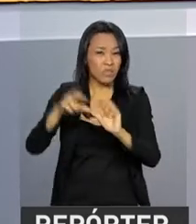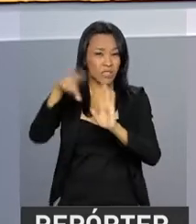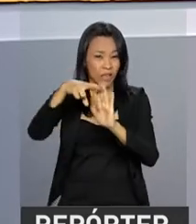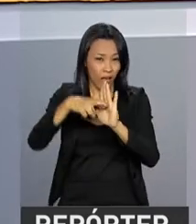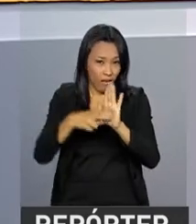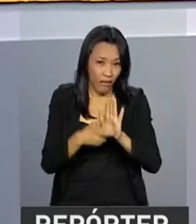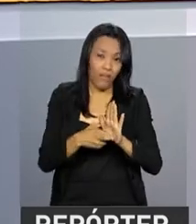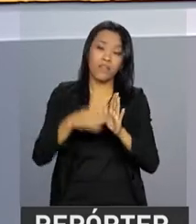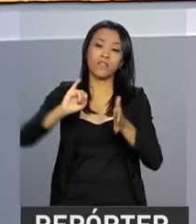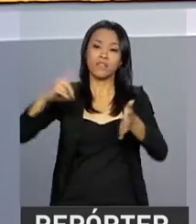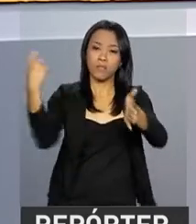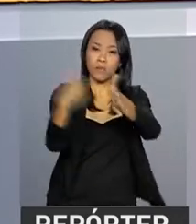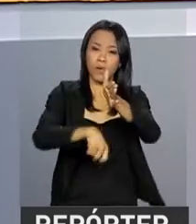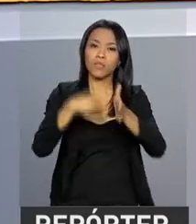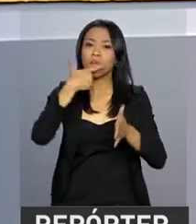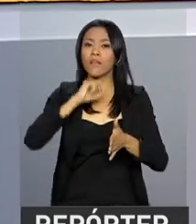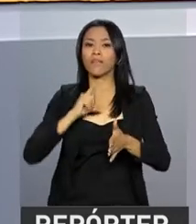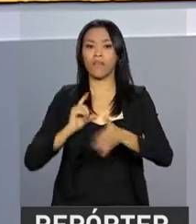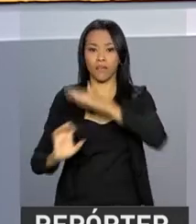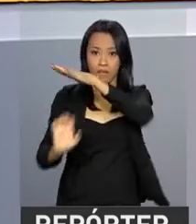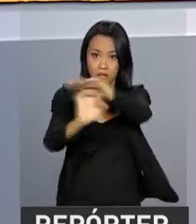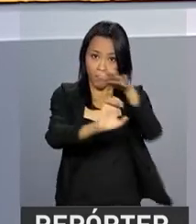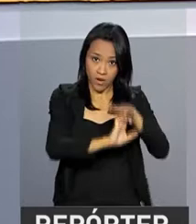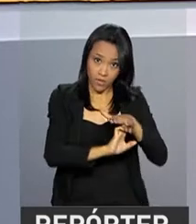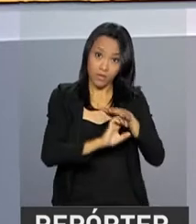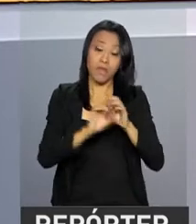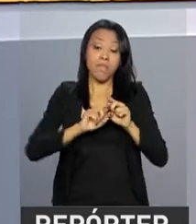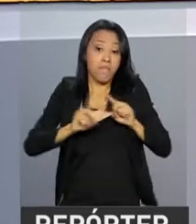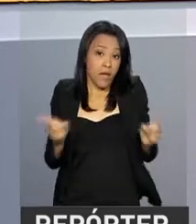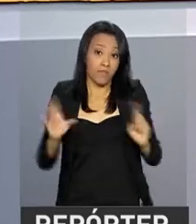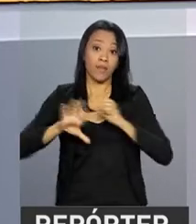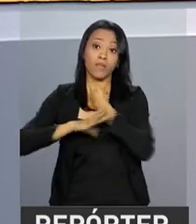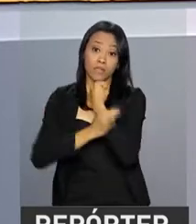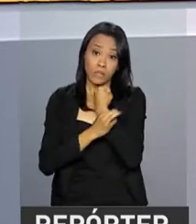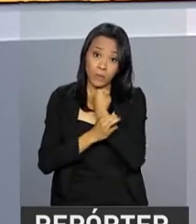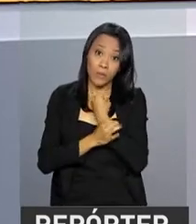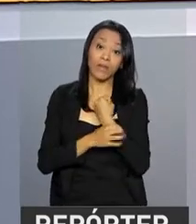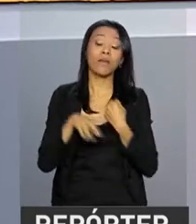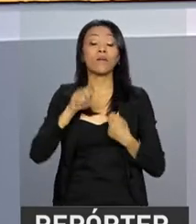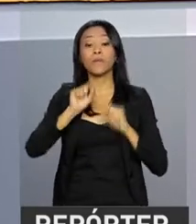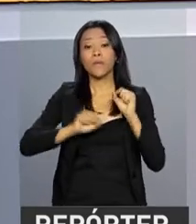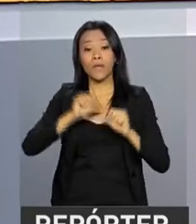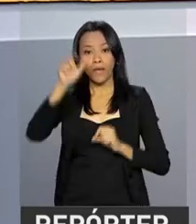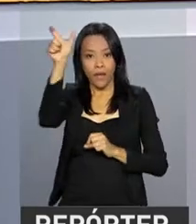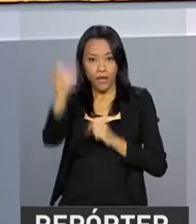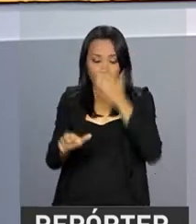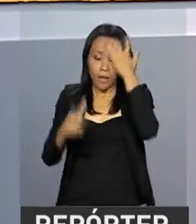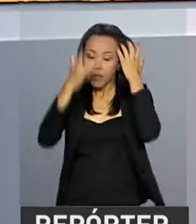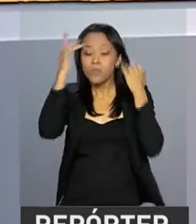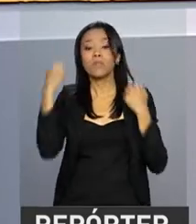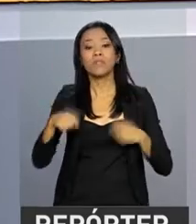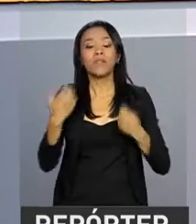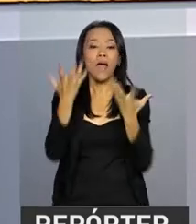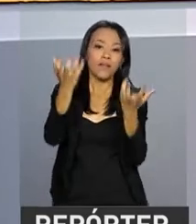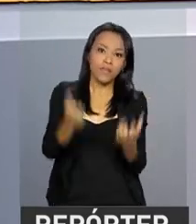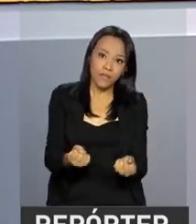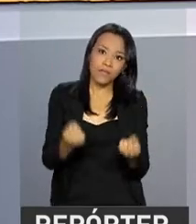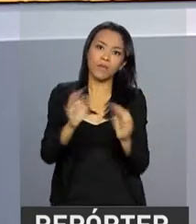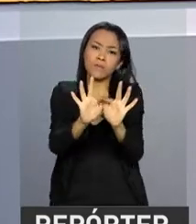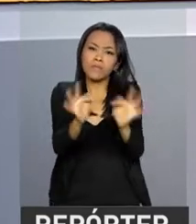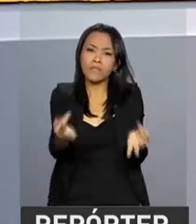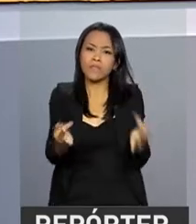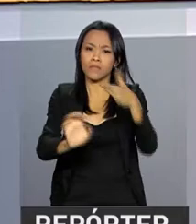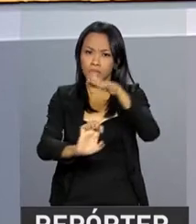para micro e pequenas empresas mas para garantir essas vantagens o empreendedor precisa aderir ao simples nacional pelo site da